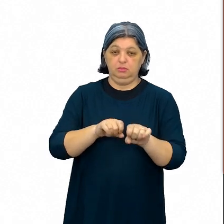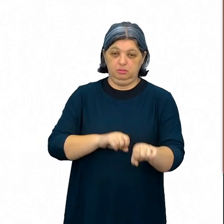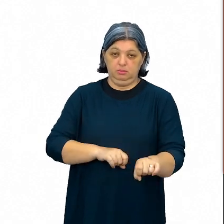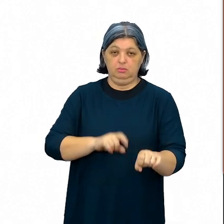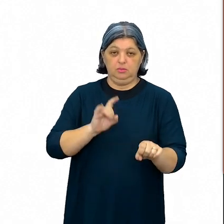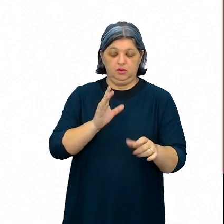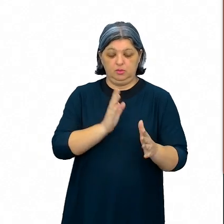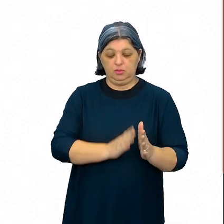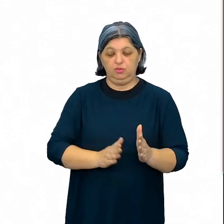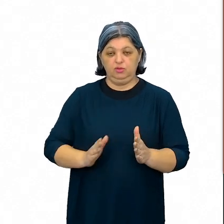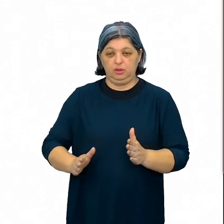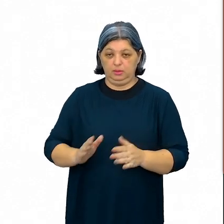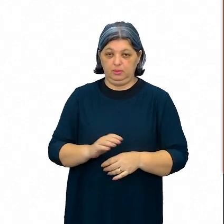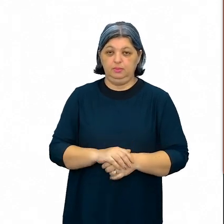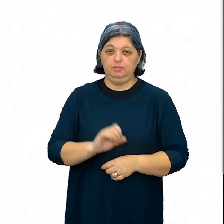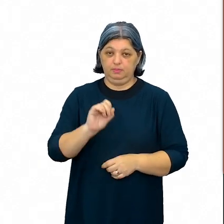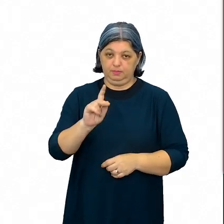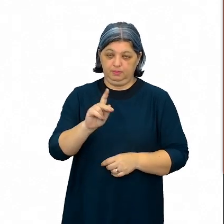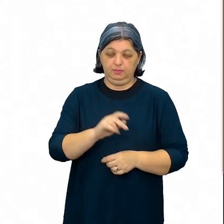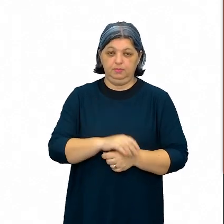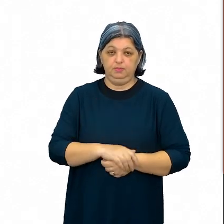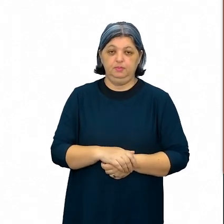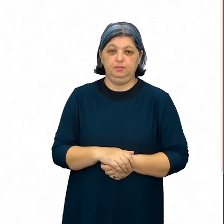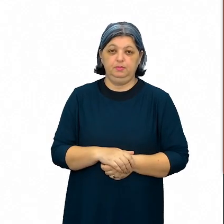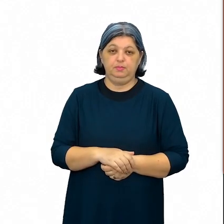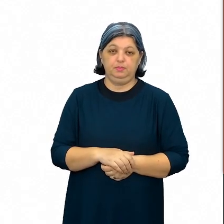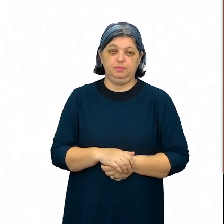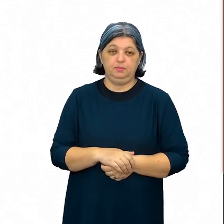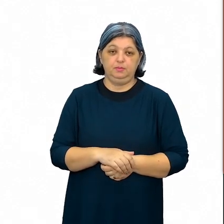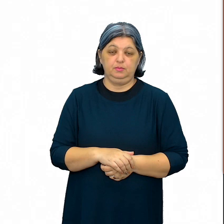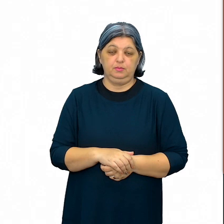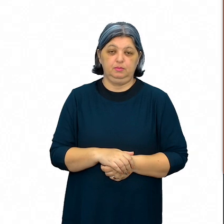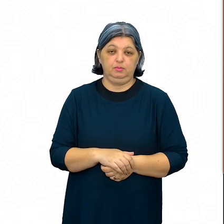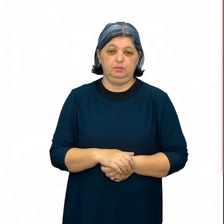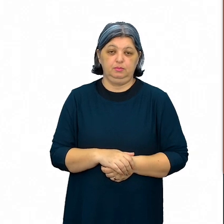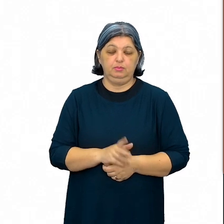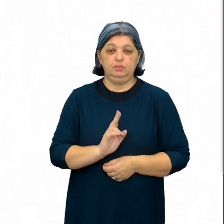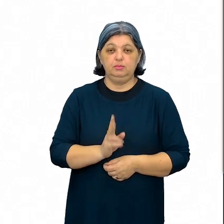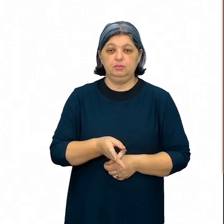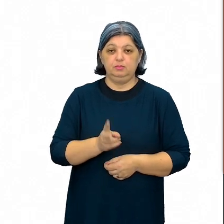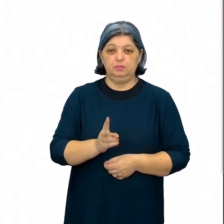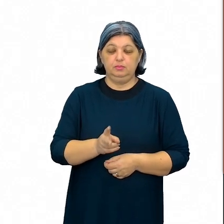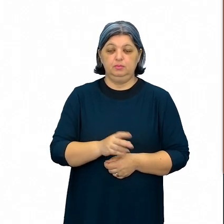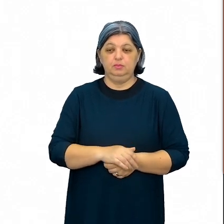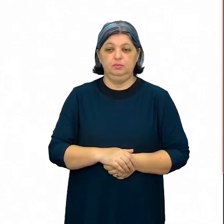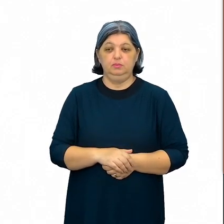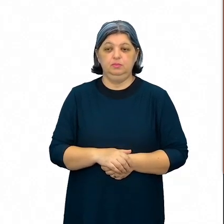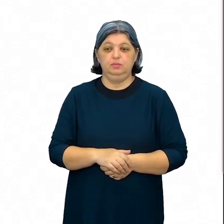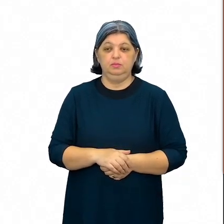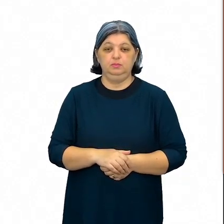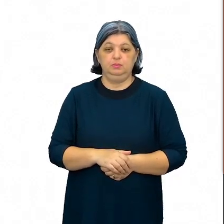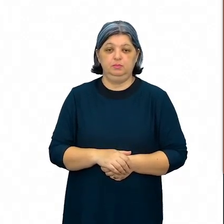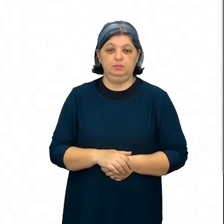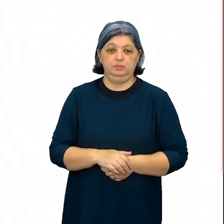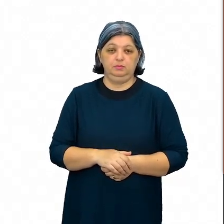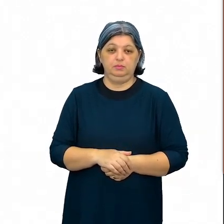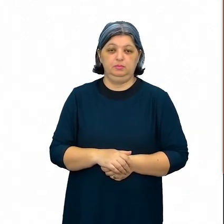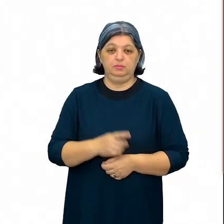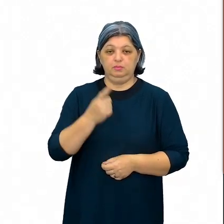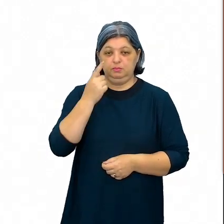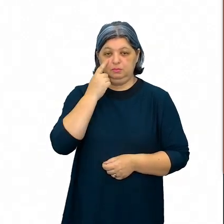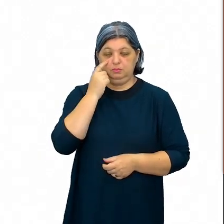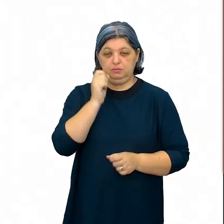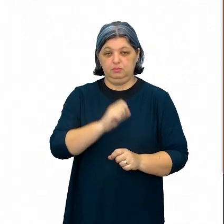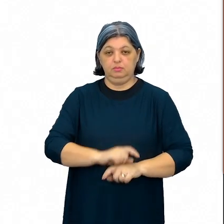e também tudo bom pessoal então vamos lá então dando continuidade é aqui é sempre o